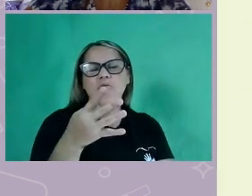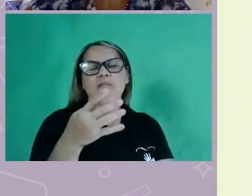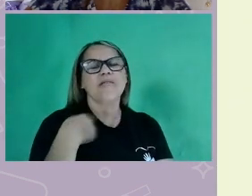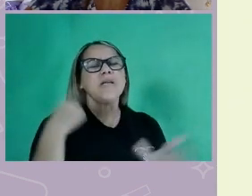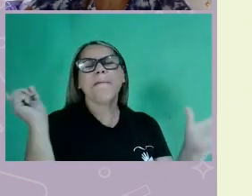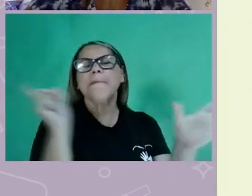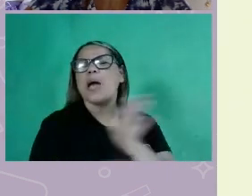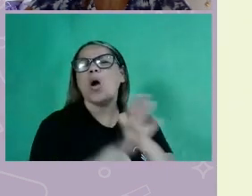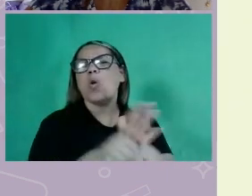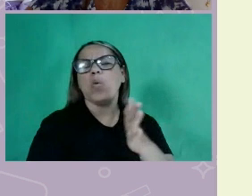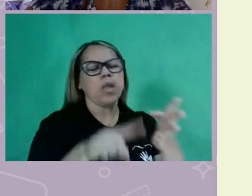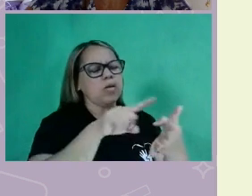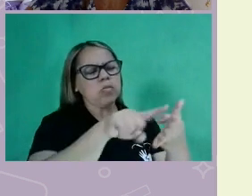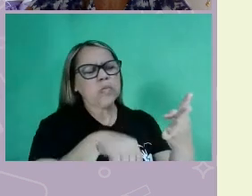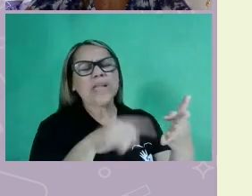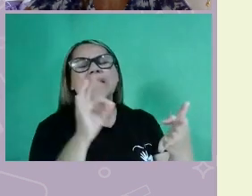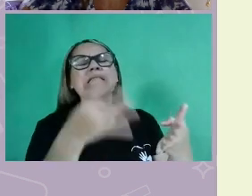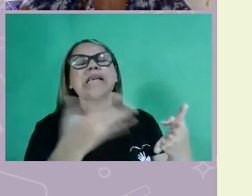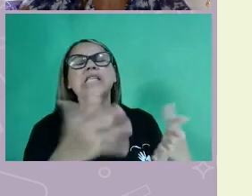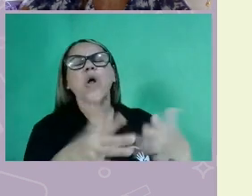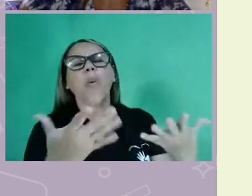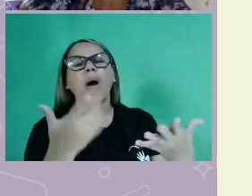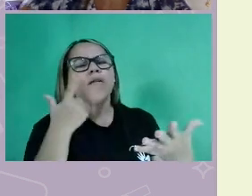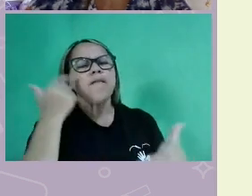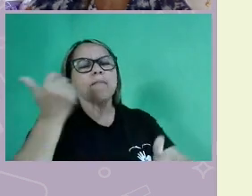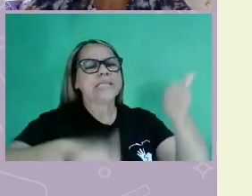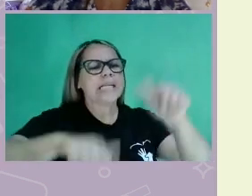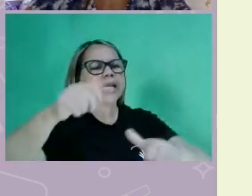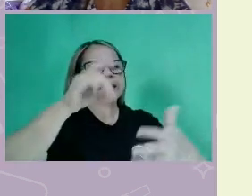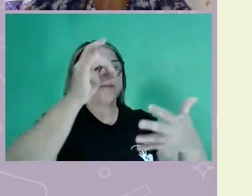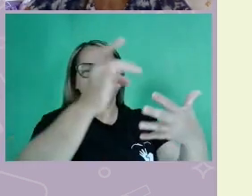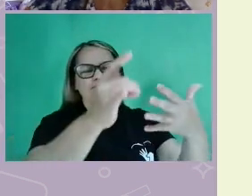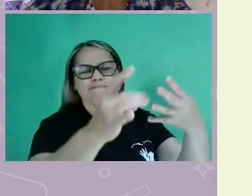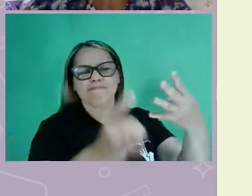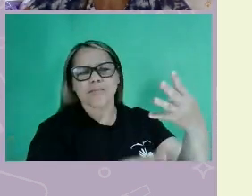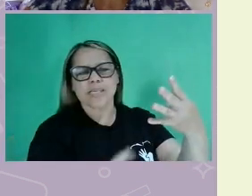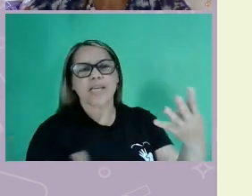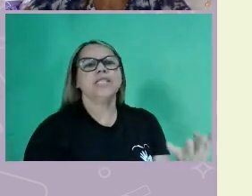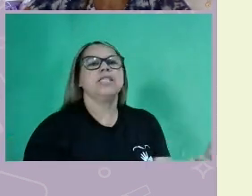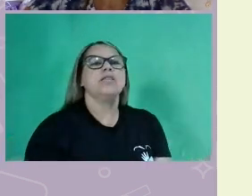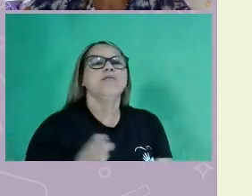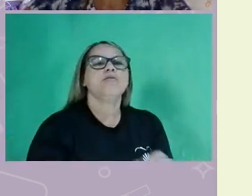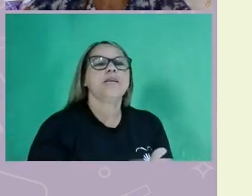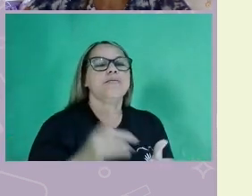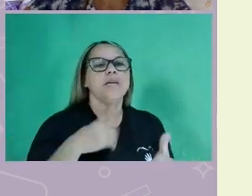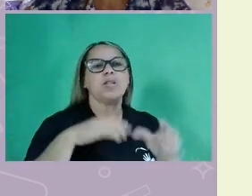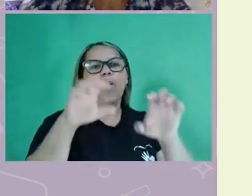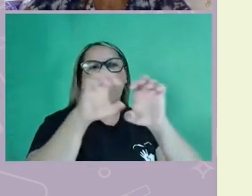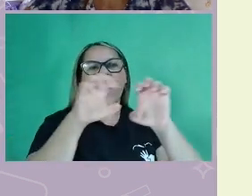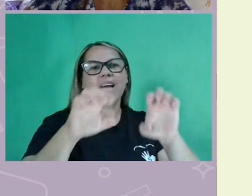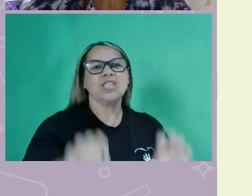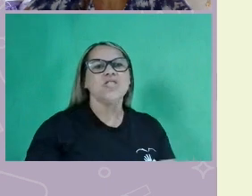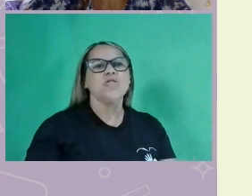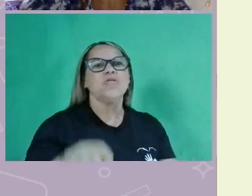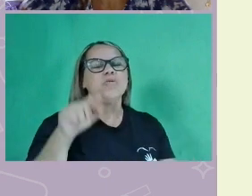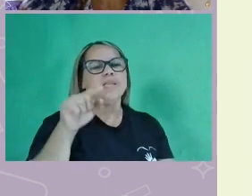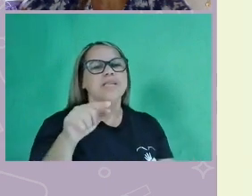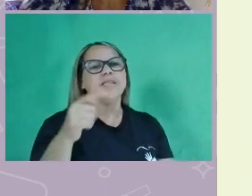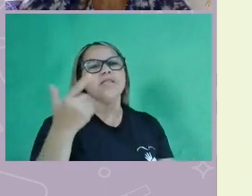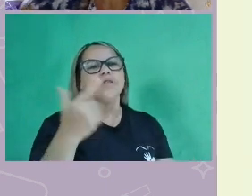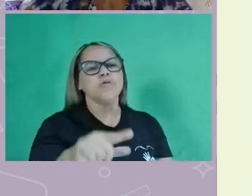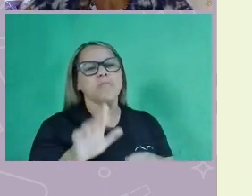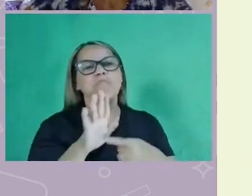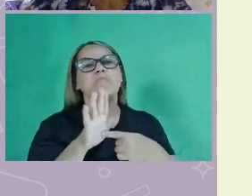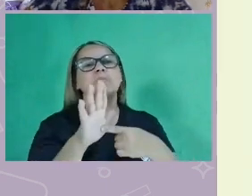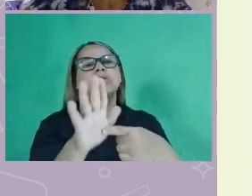quais delas estão corretas vamos analisar cada uma delas aqui eu tenho a estrutura da quercetina estou replicando